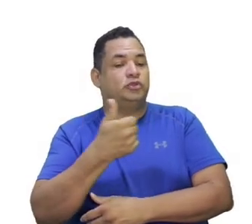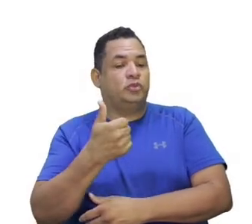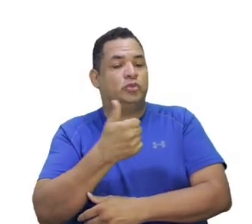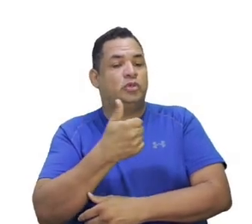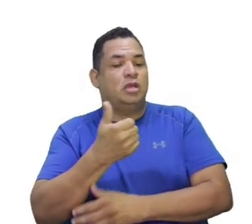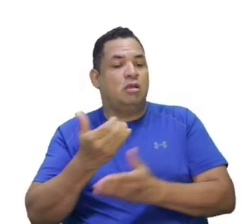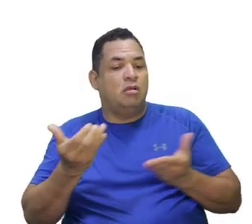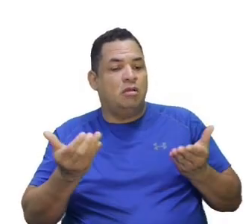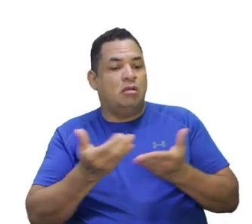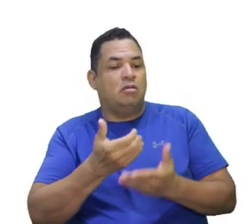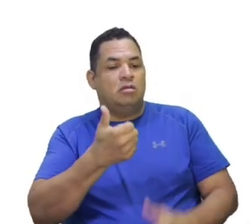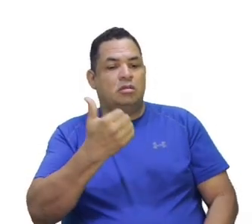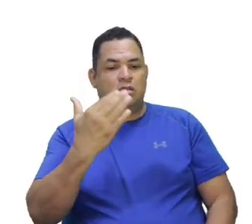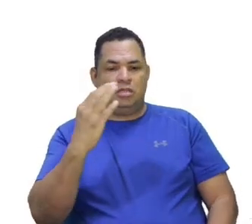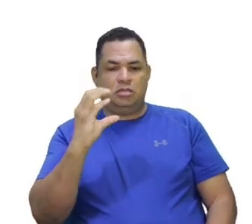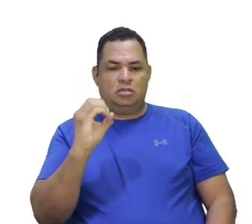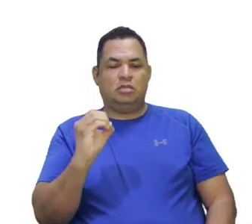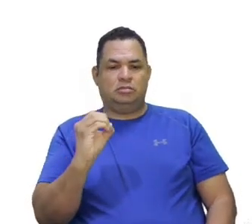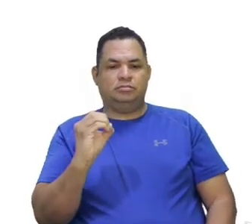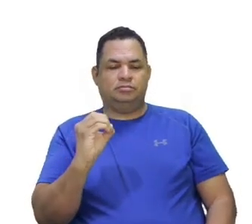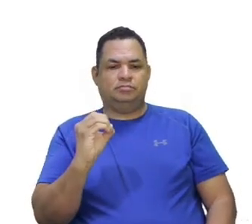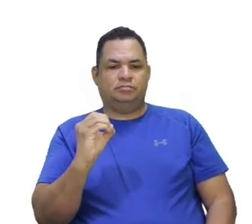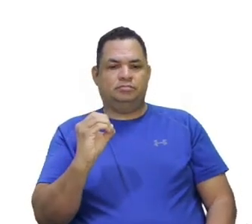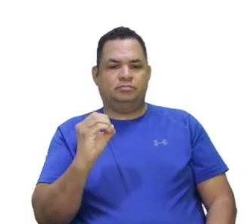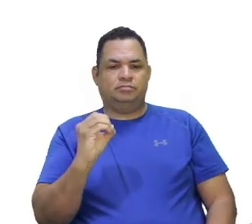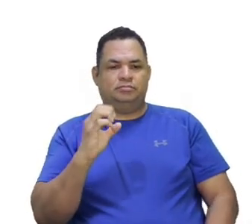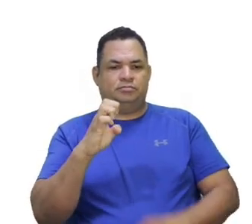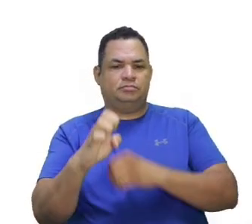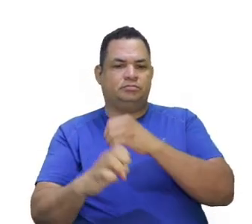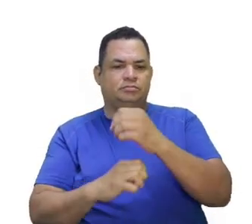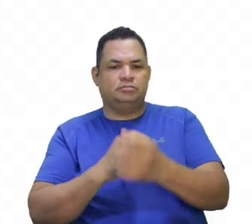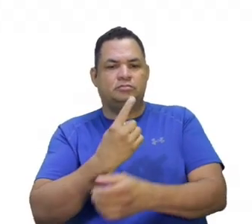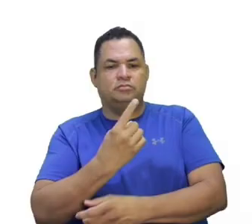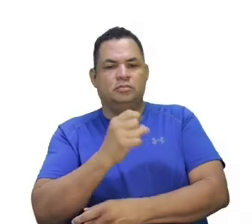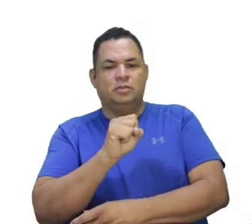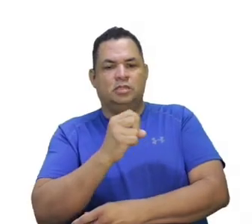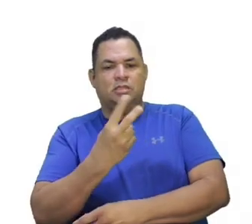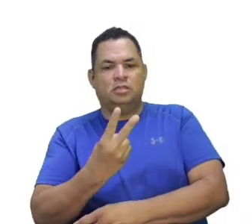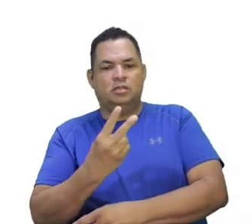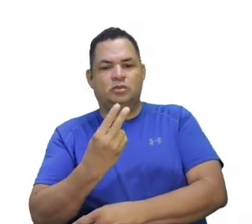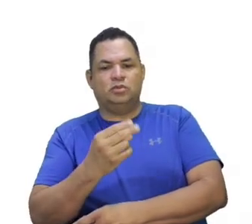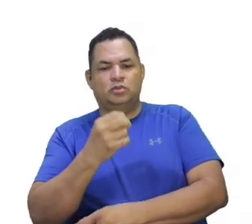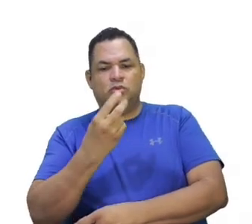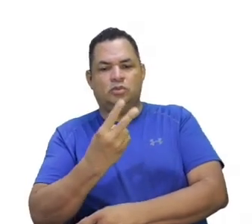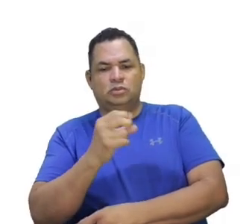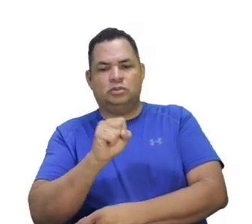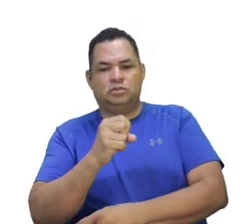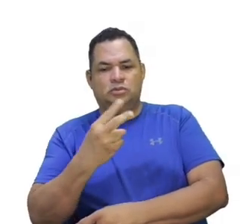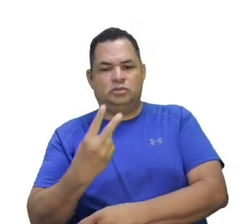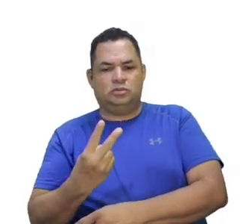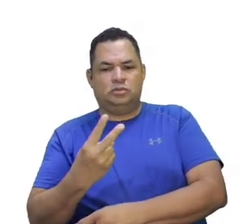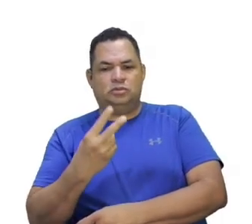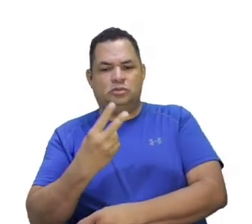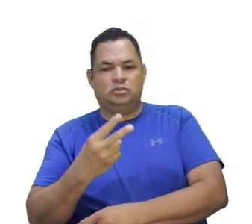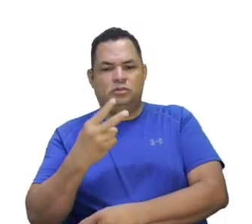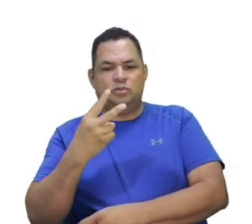ele tem 10. Então eu vou lá, 1s2, 2s2,